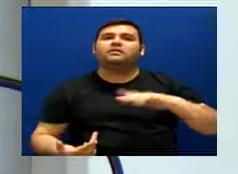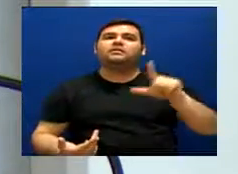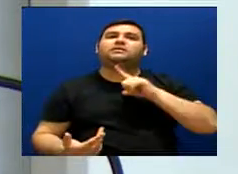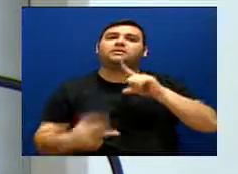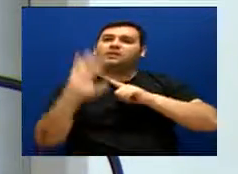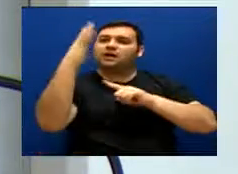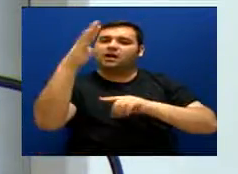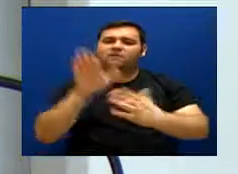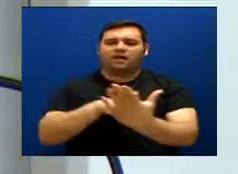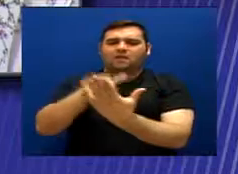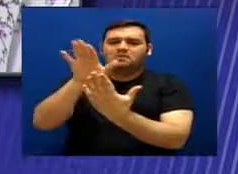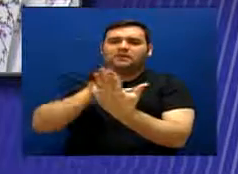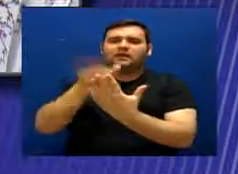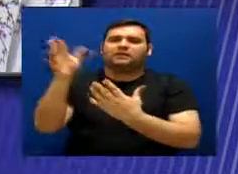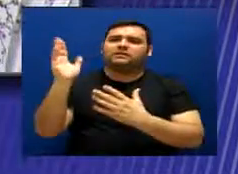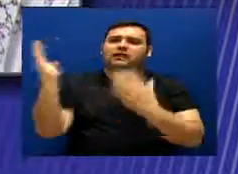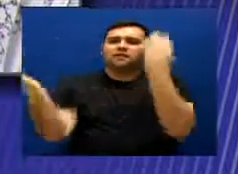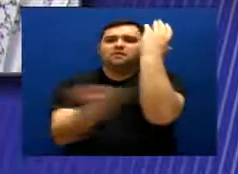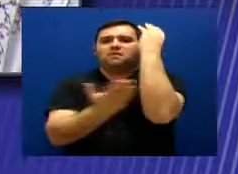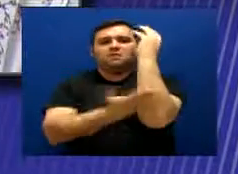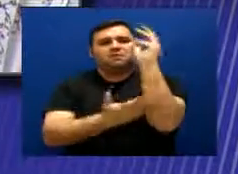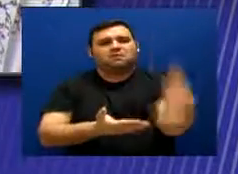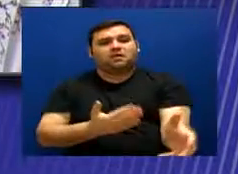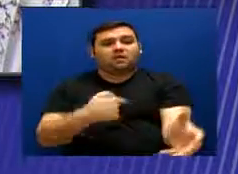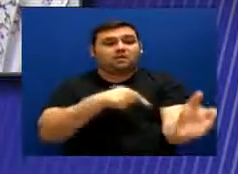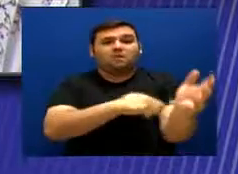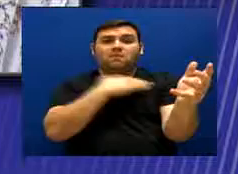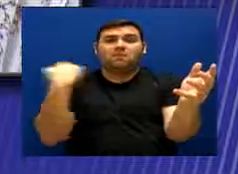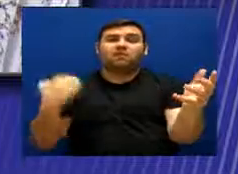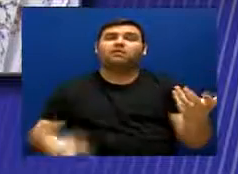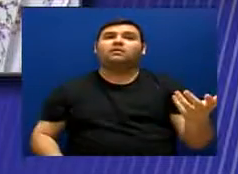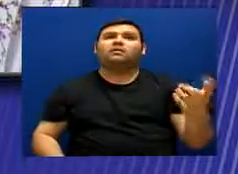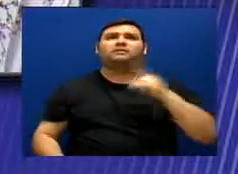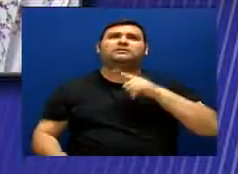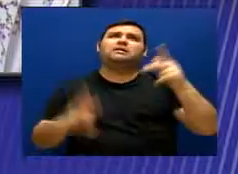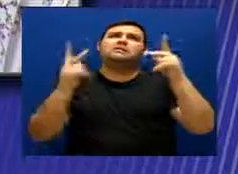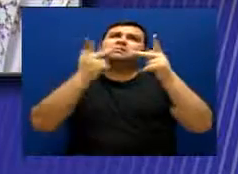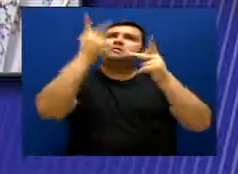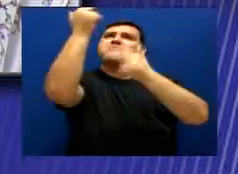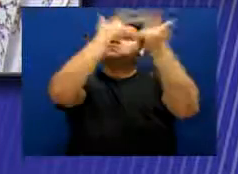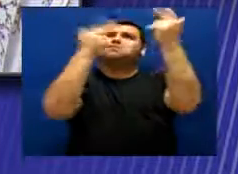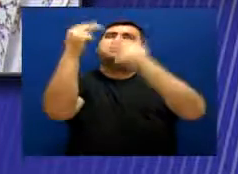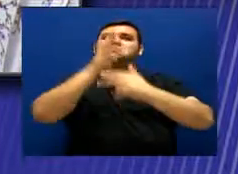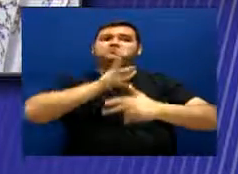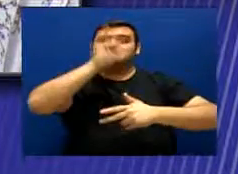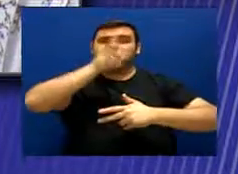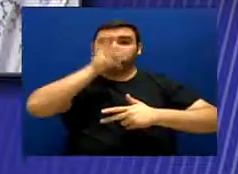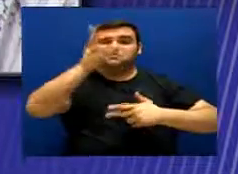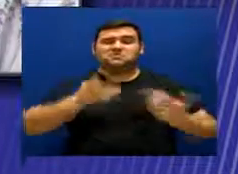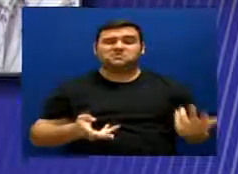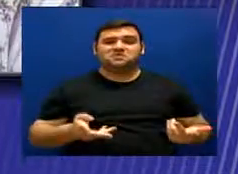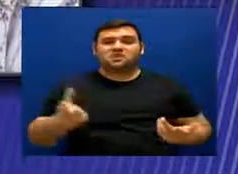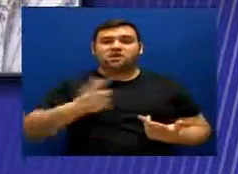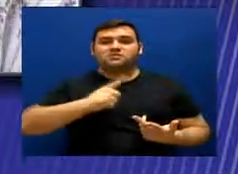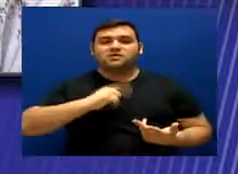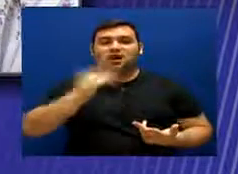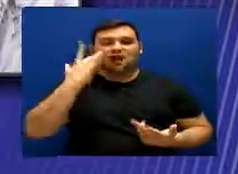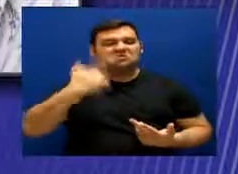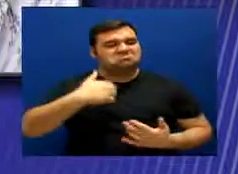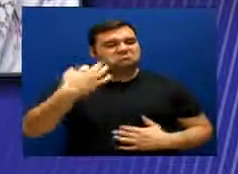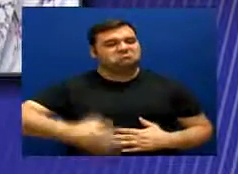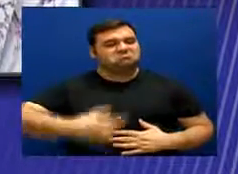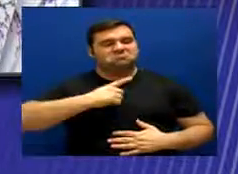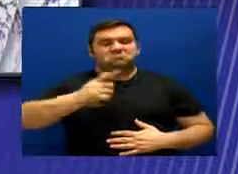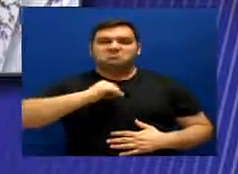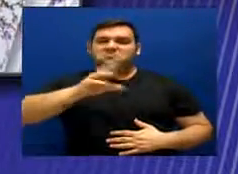grandes. Autorização. Cortam, depois ela morre, fazem a poda do jeito que acham correto, da maneira que querem